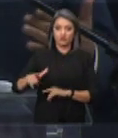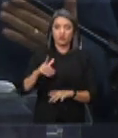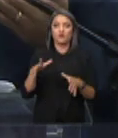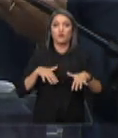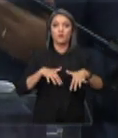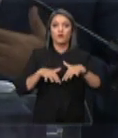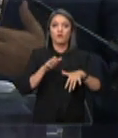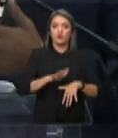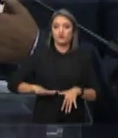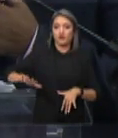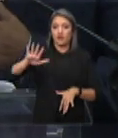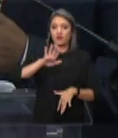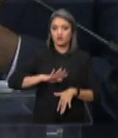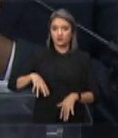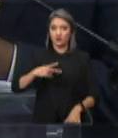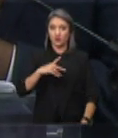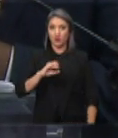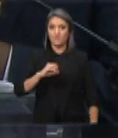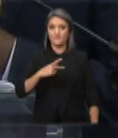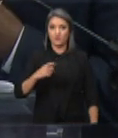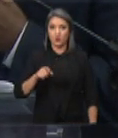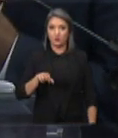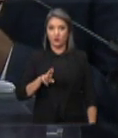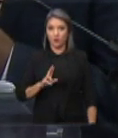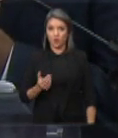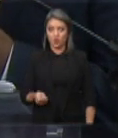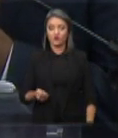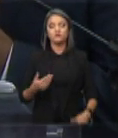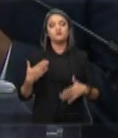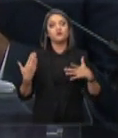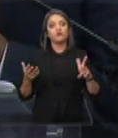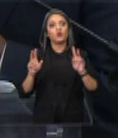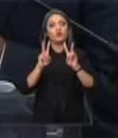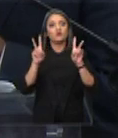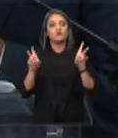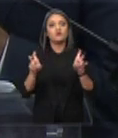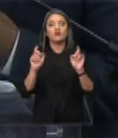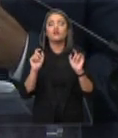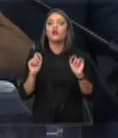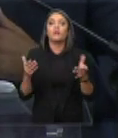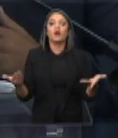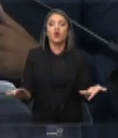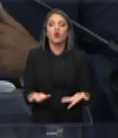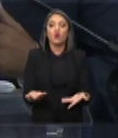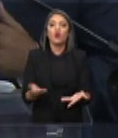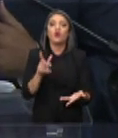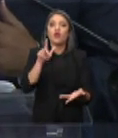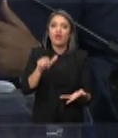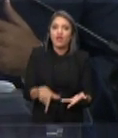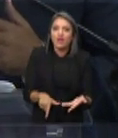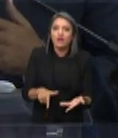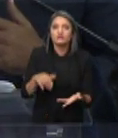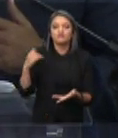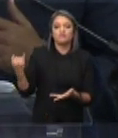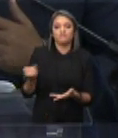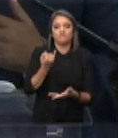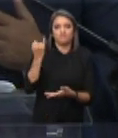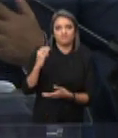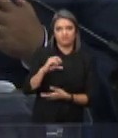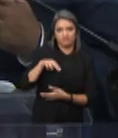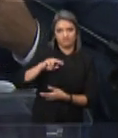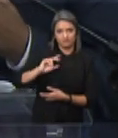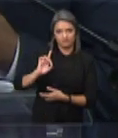situação de rua compõe também o CNH e a temática da população situação de rua é também Central para o